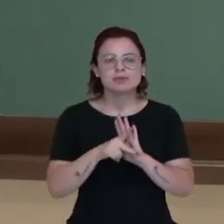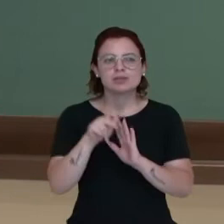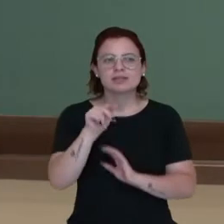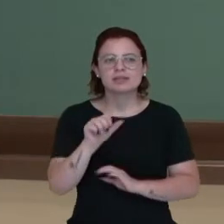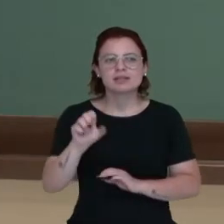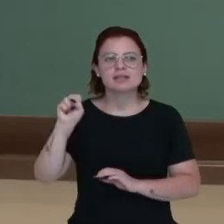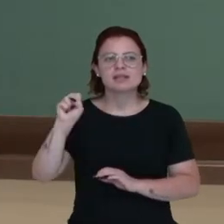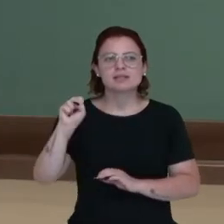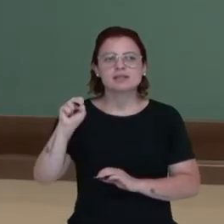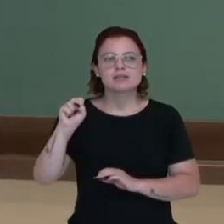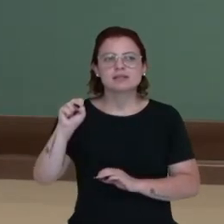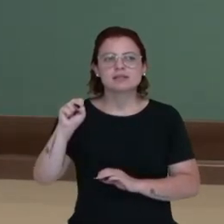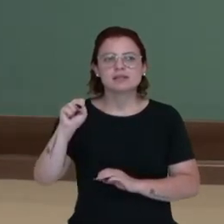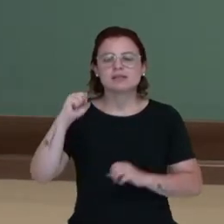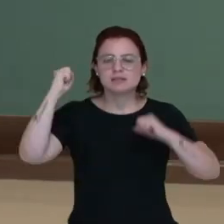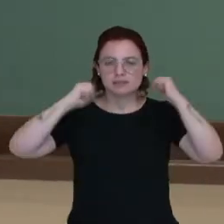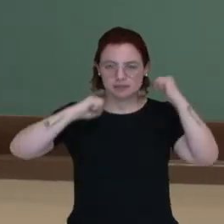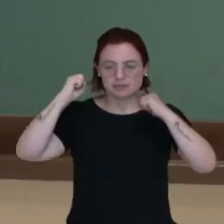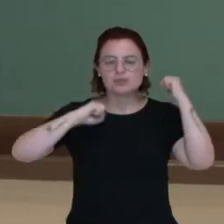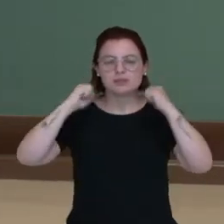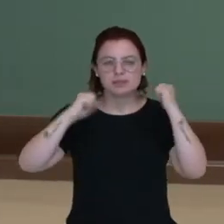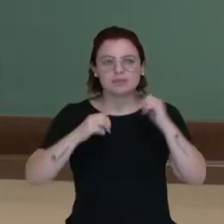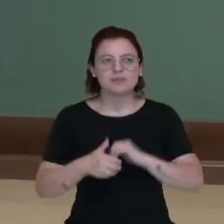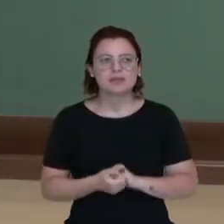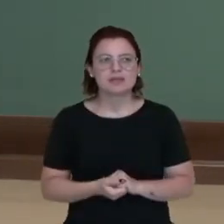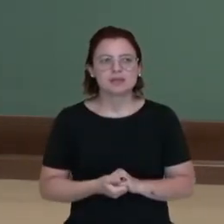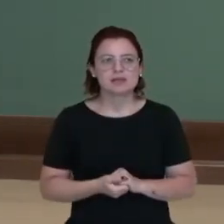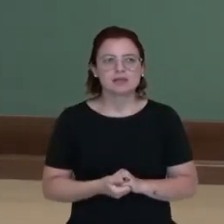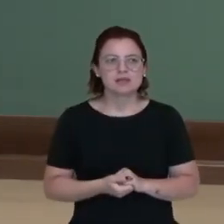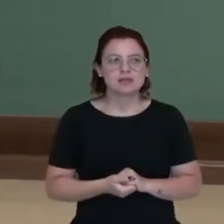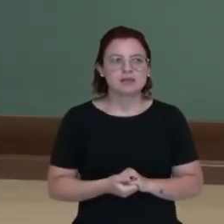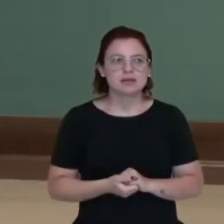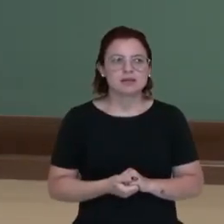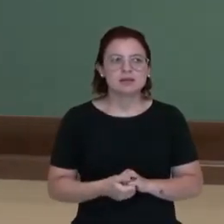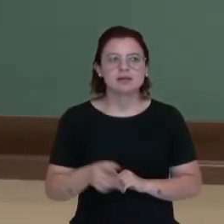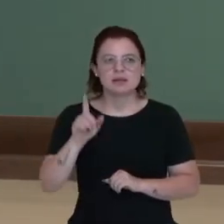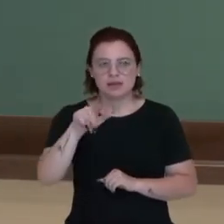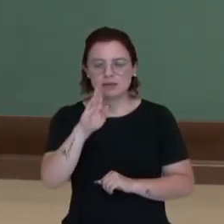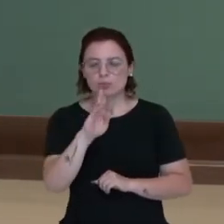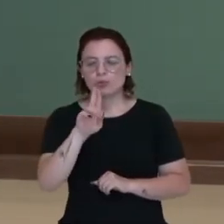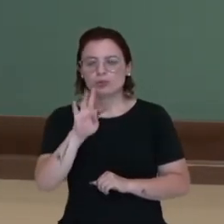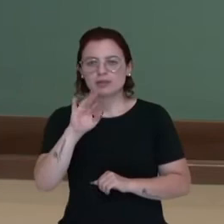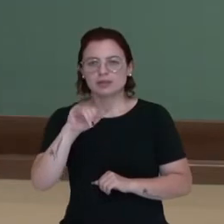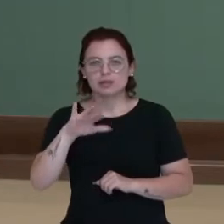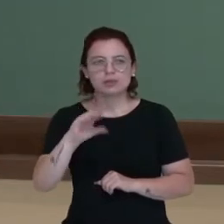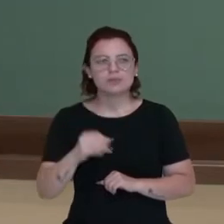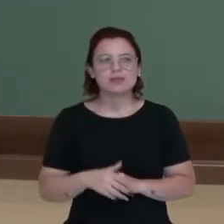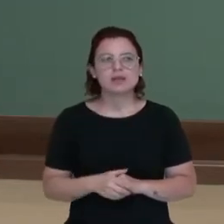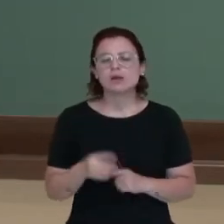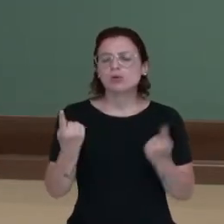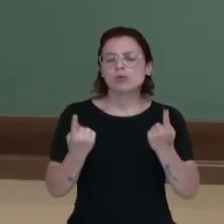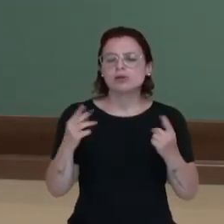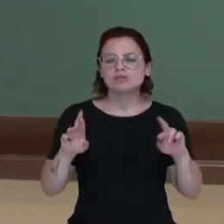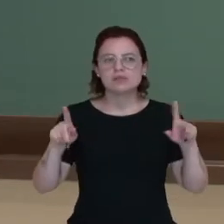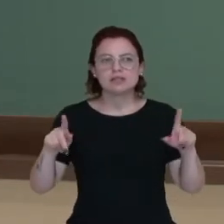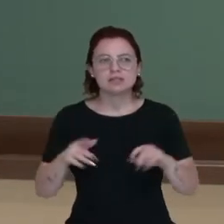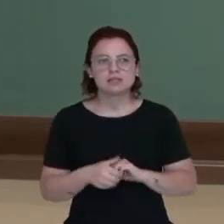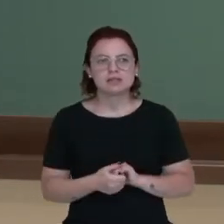processos industriais. Tá, professor? Então, esse é o butano, sim. Qual é a diferença